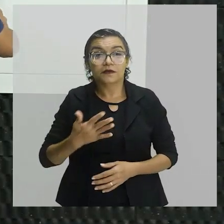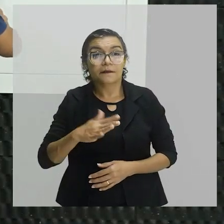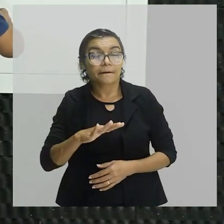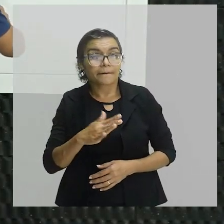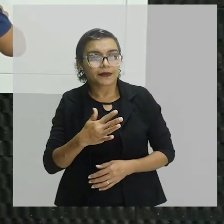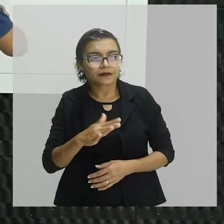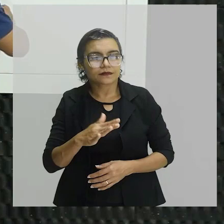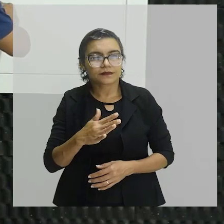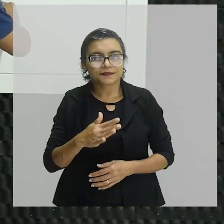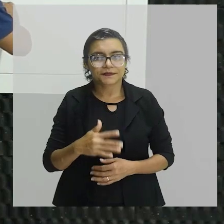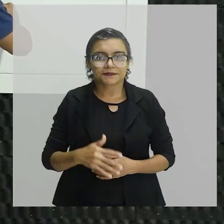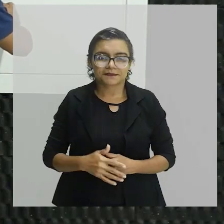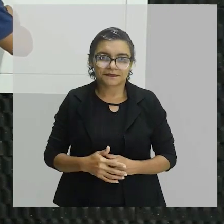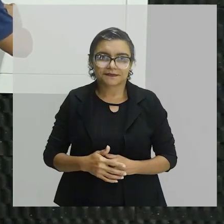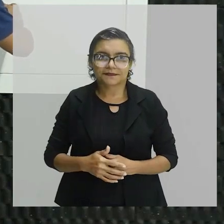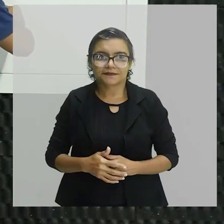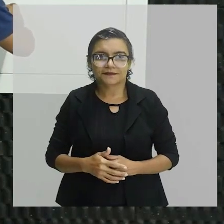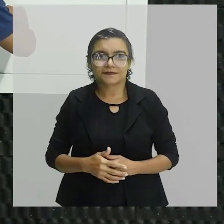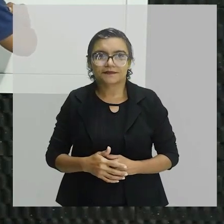aproximadamente